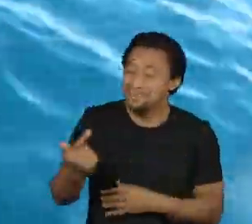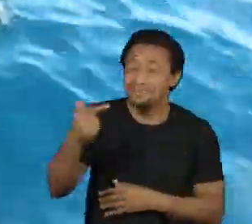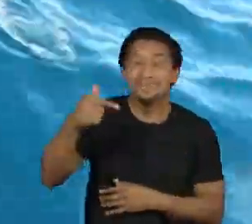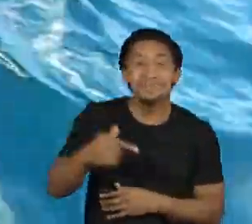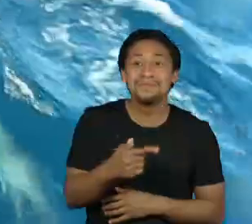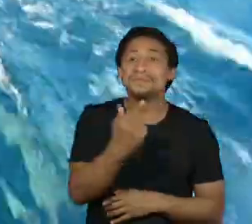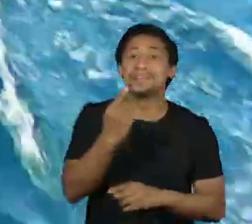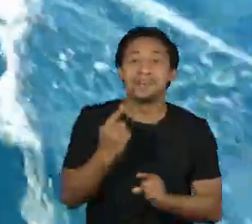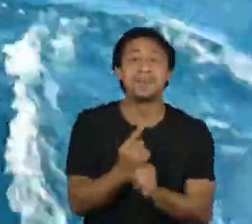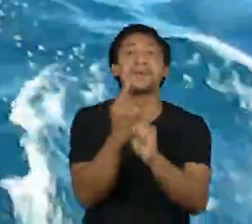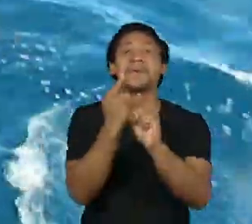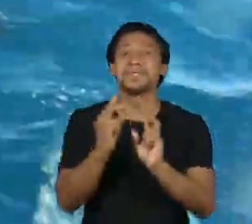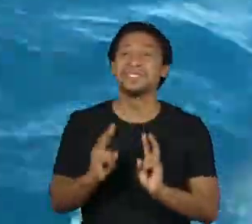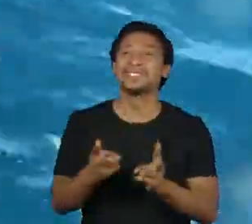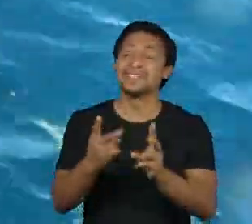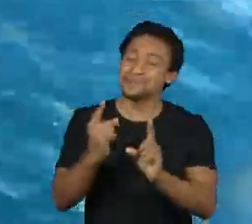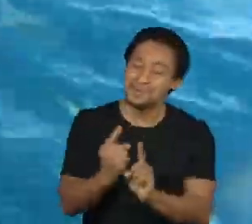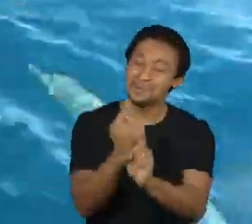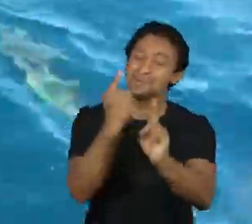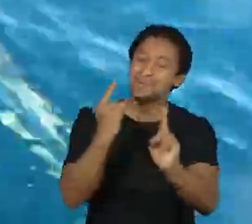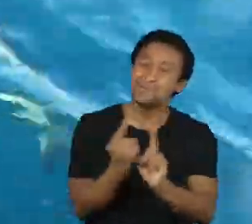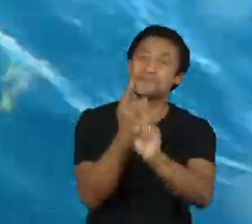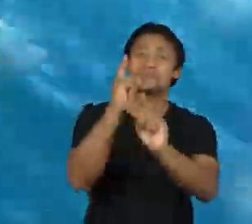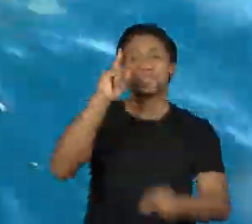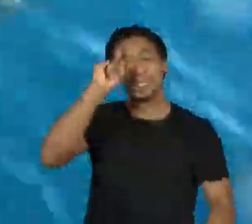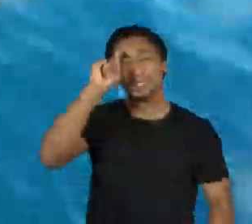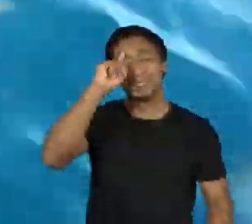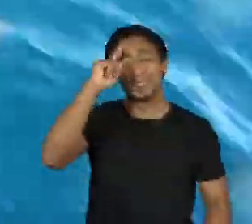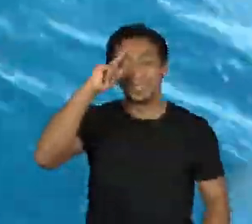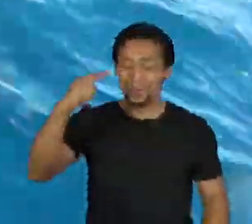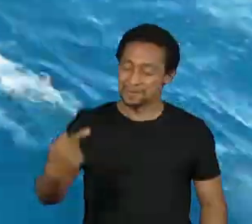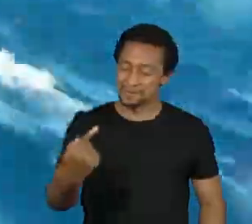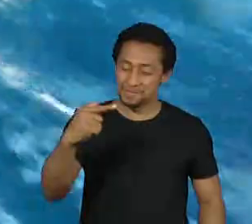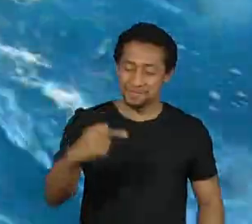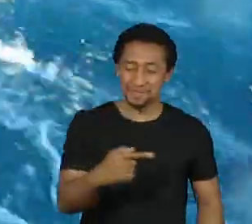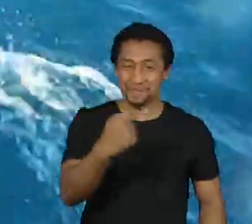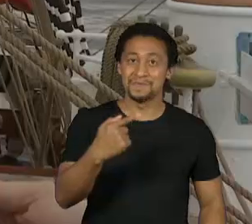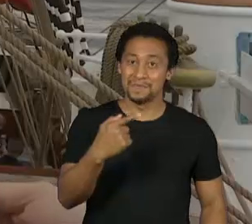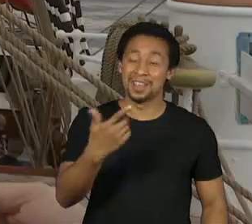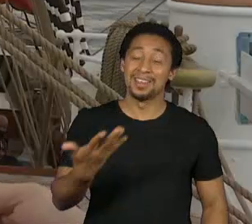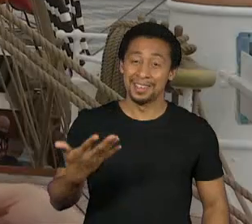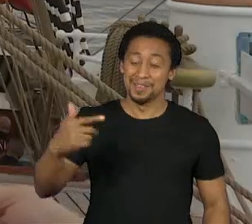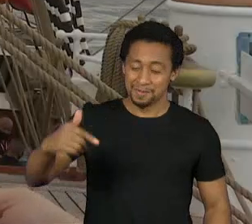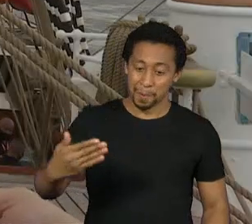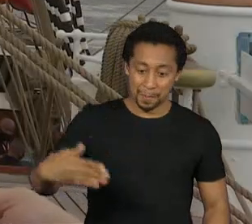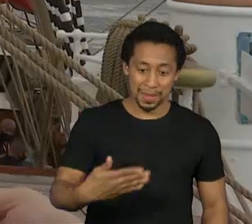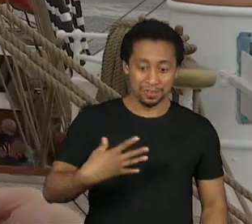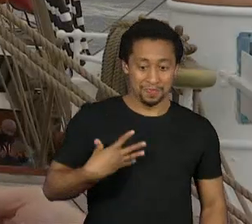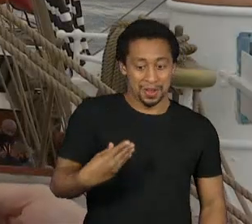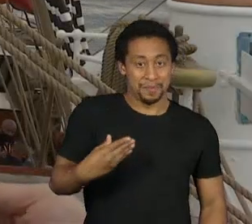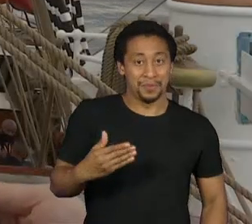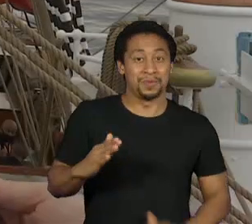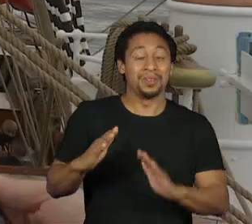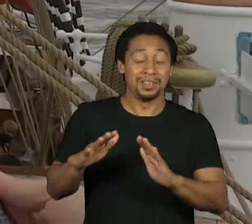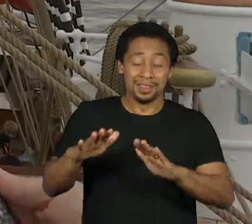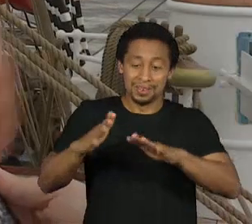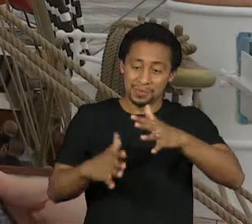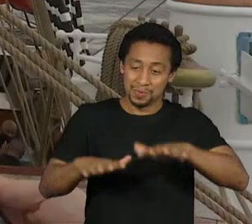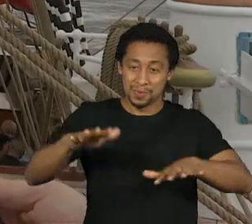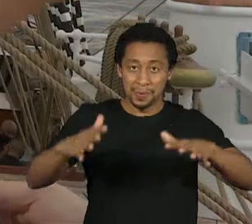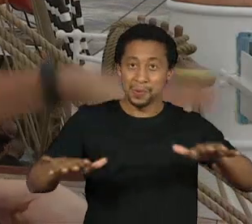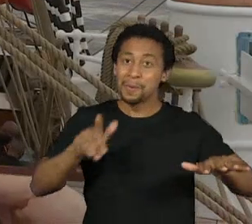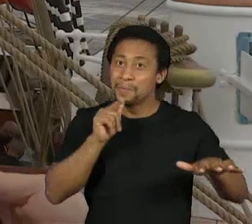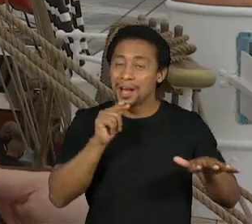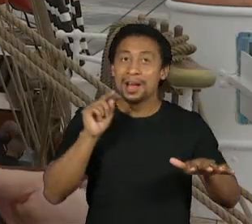que cotidianos, né? Com esses mamíferos que ficam no mar. Foi muito feliz, vi vários tipos